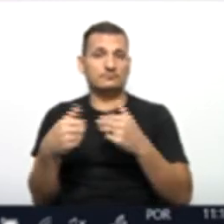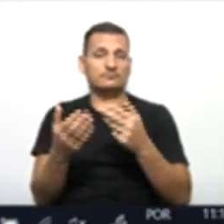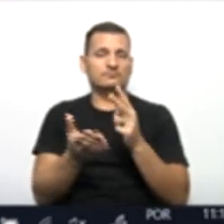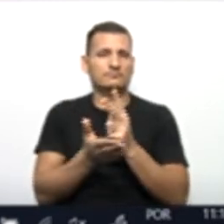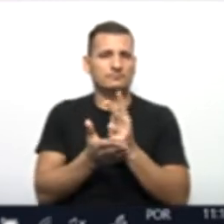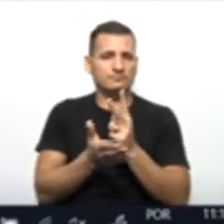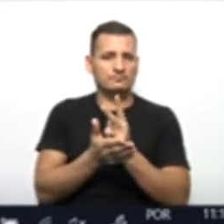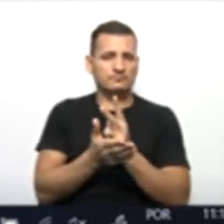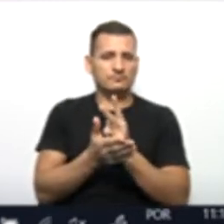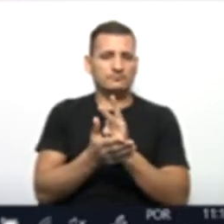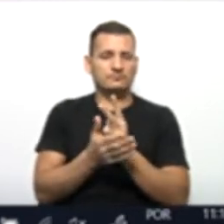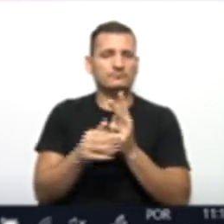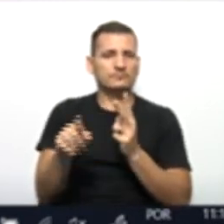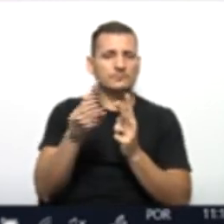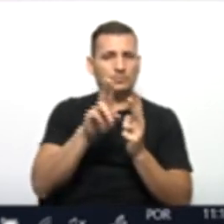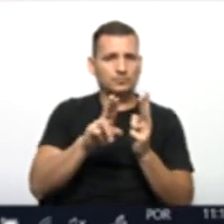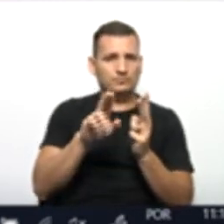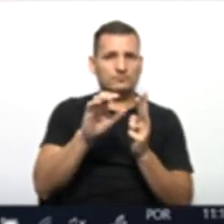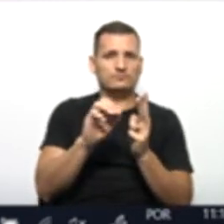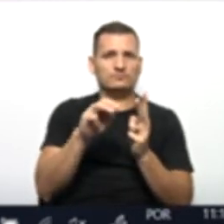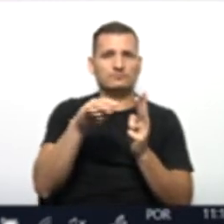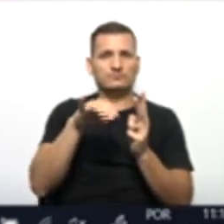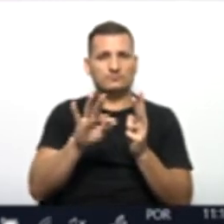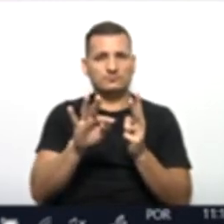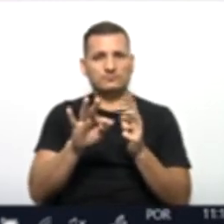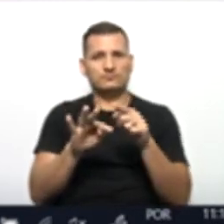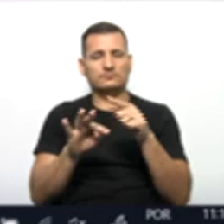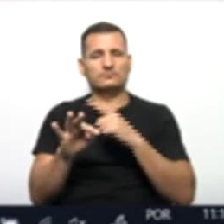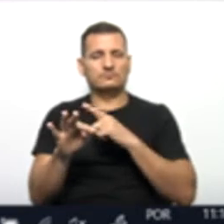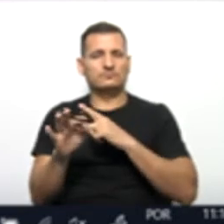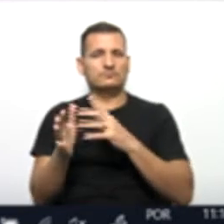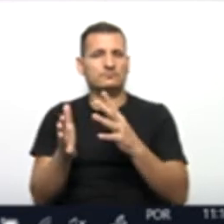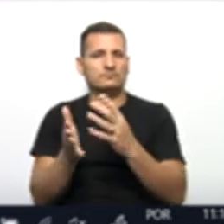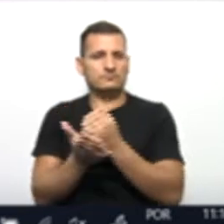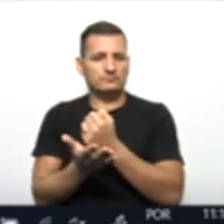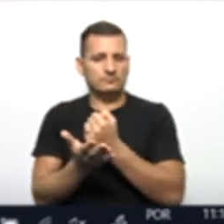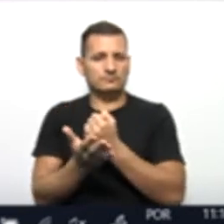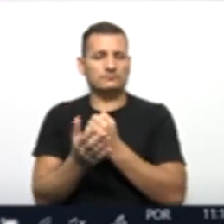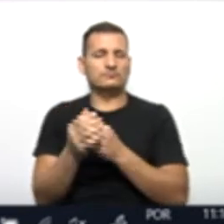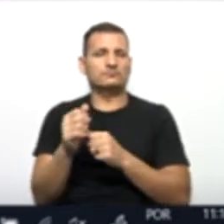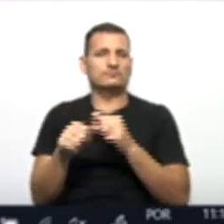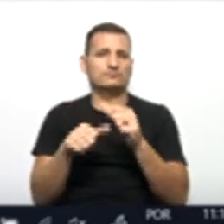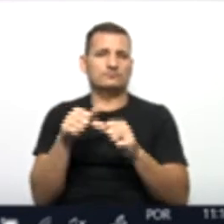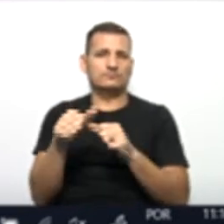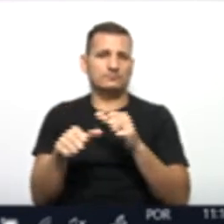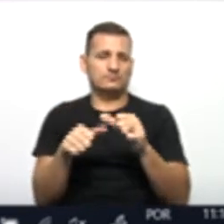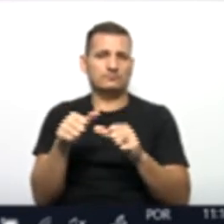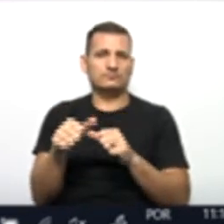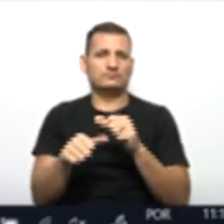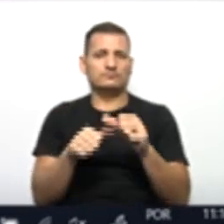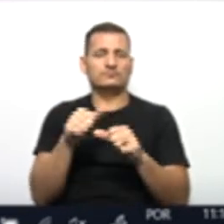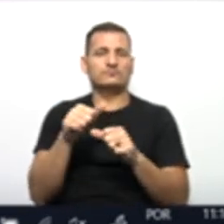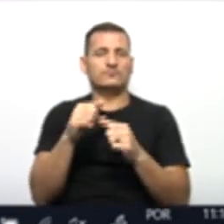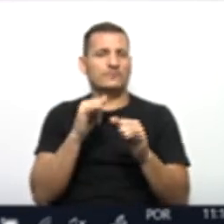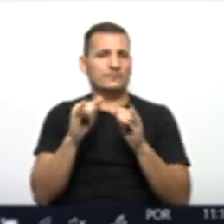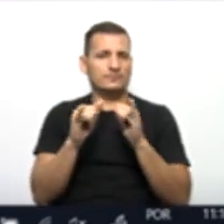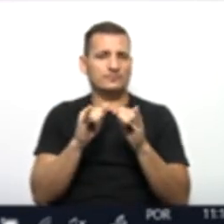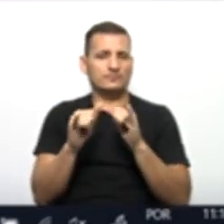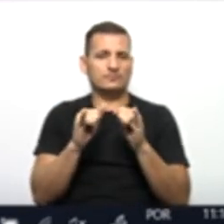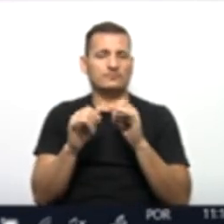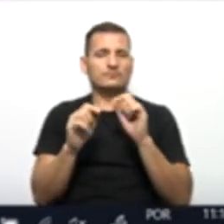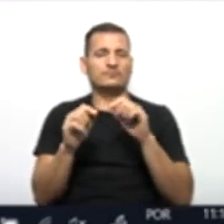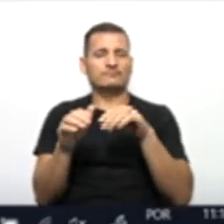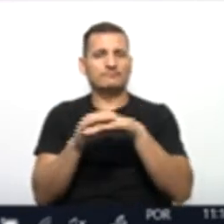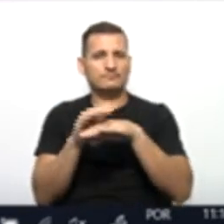usar committee você está salvando atualizando os dados que você acabou de